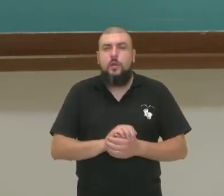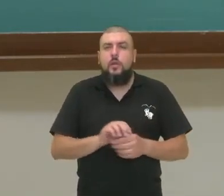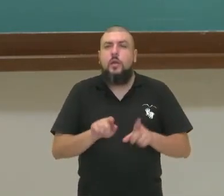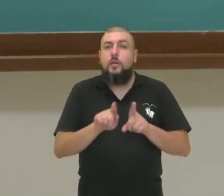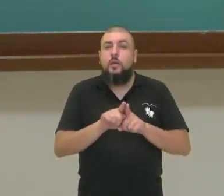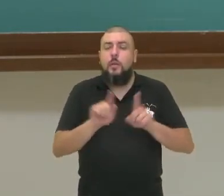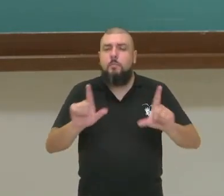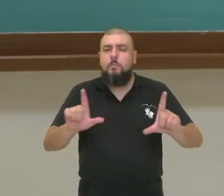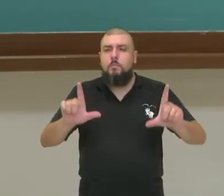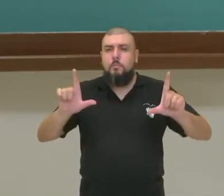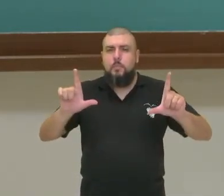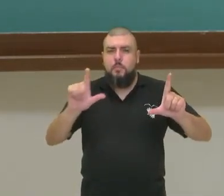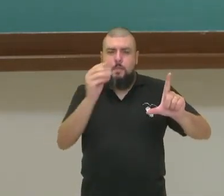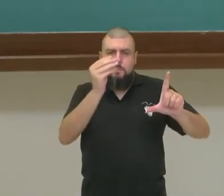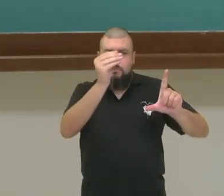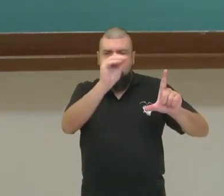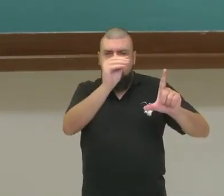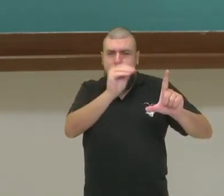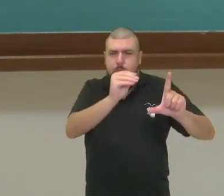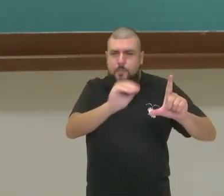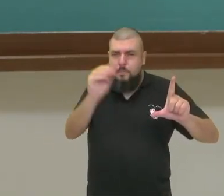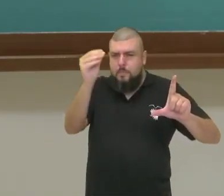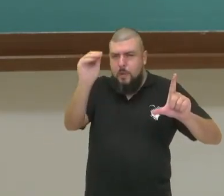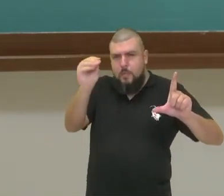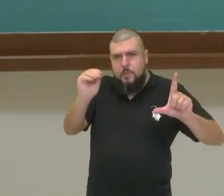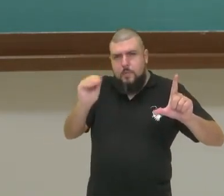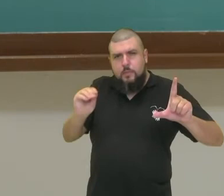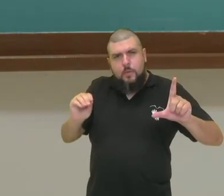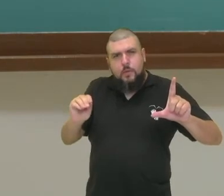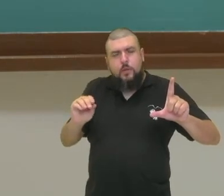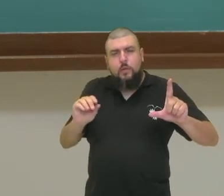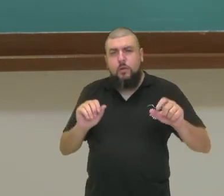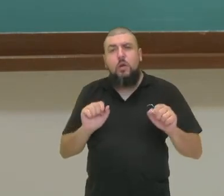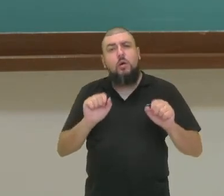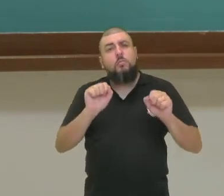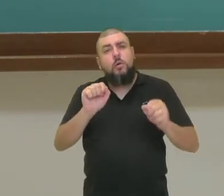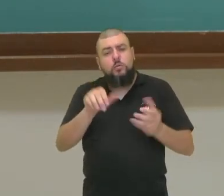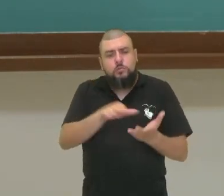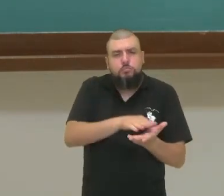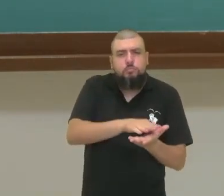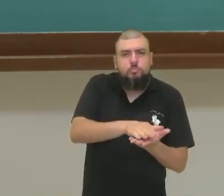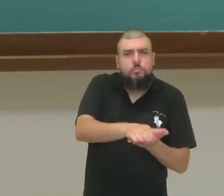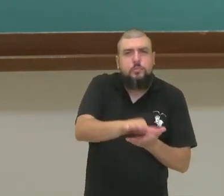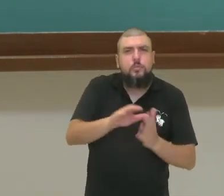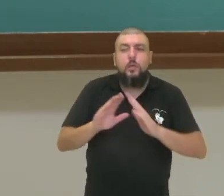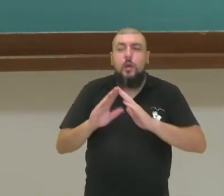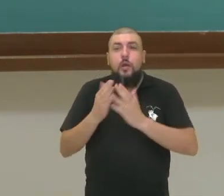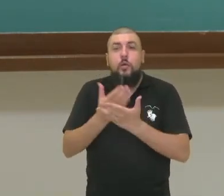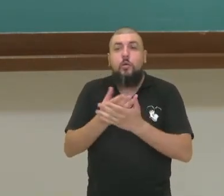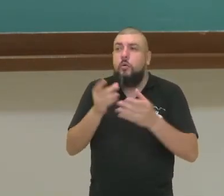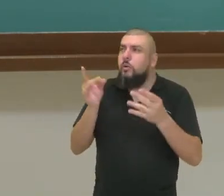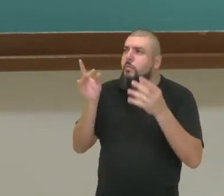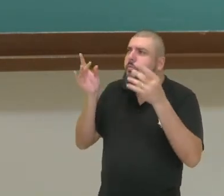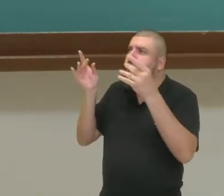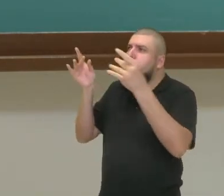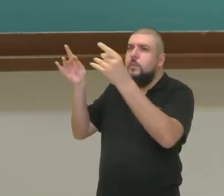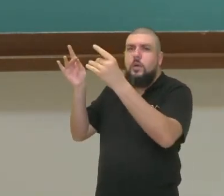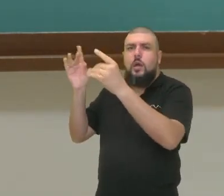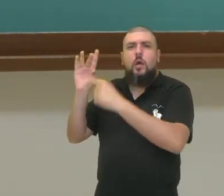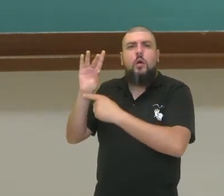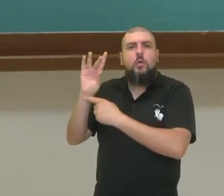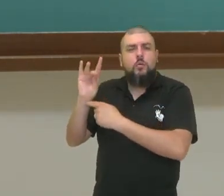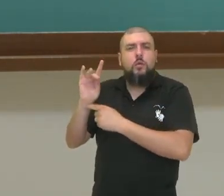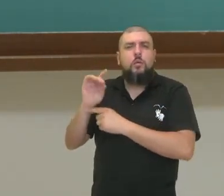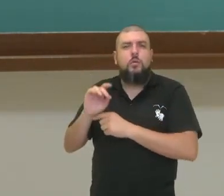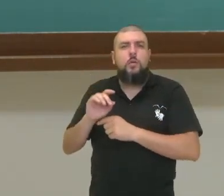É legal porque aí vocês podem até colar cartaz, de repente, na sala de aula, preparar mesmo essa exposição. Aí vocês sempre vão bater o